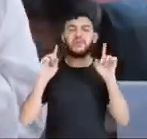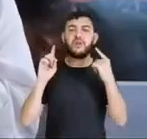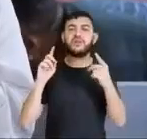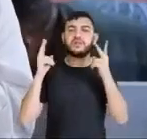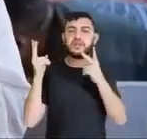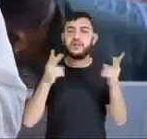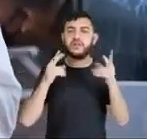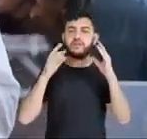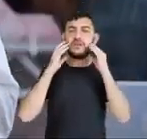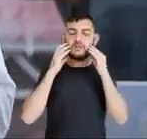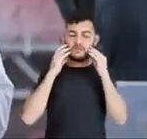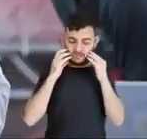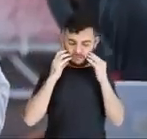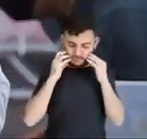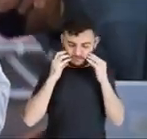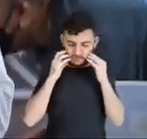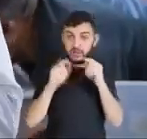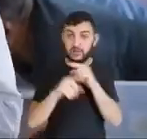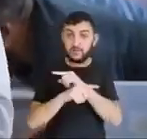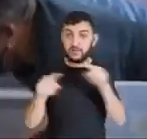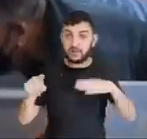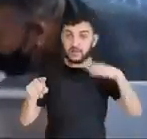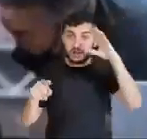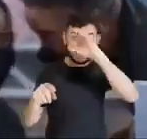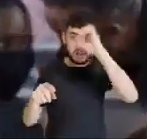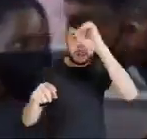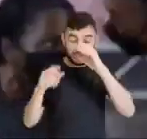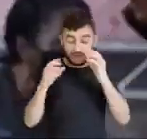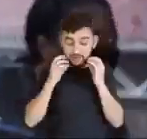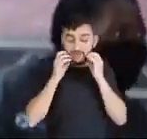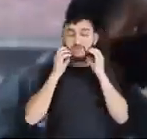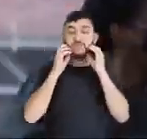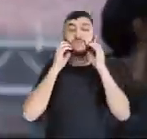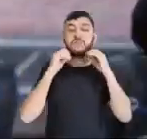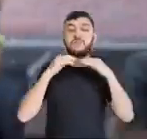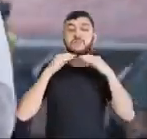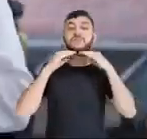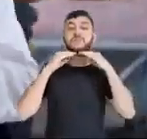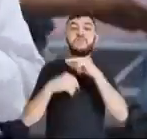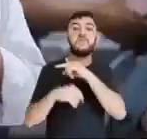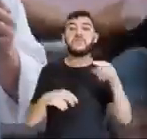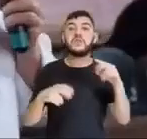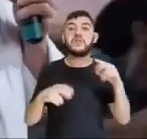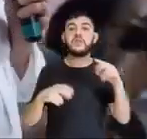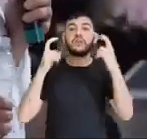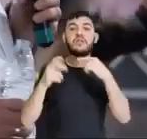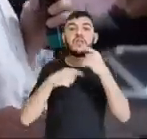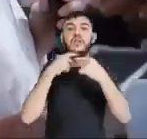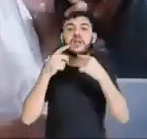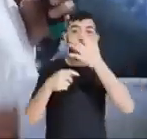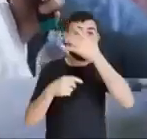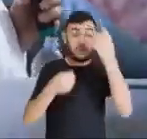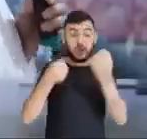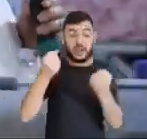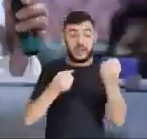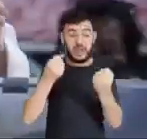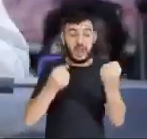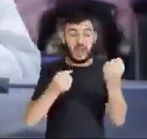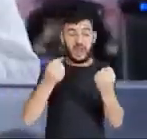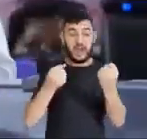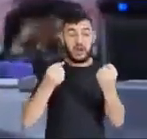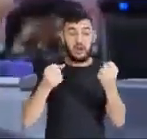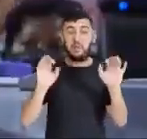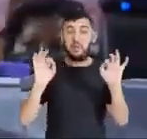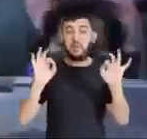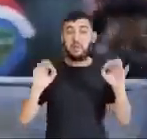Vocês não têm que ter vergonha de ninguém que passa com carrão na frente de vocês quando vocês estão dormindo na sarjeta. Porque